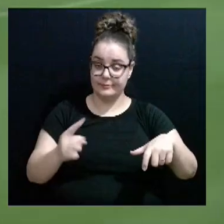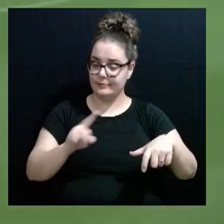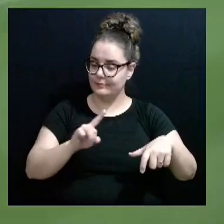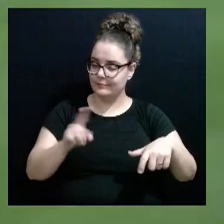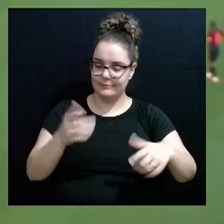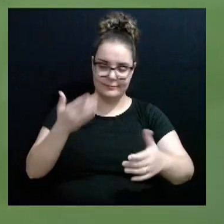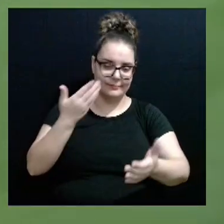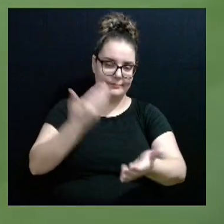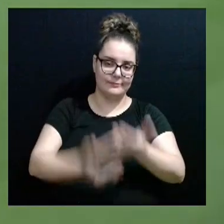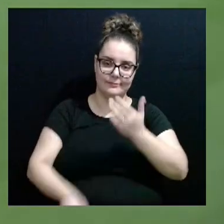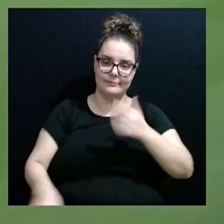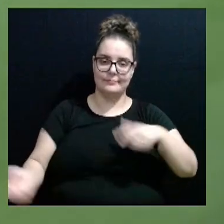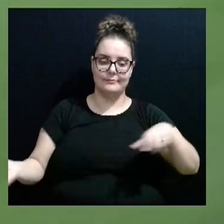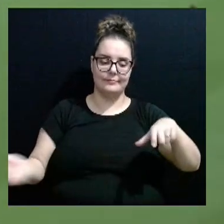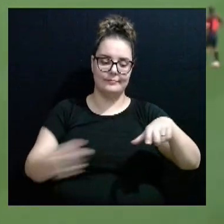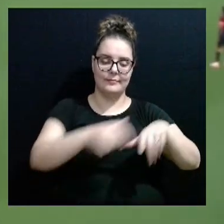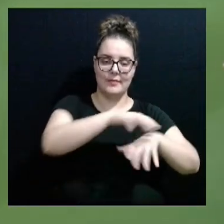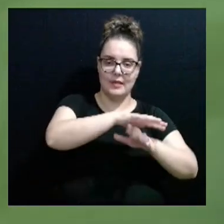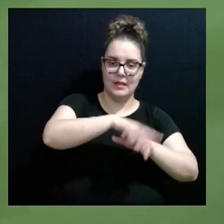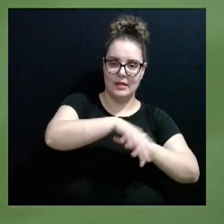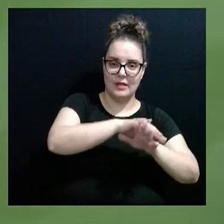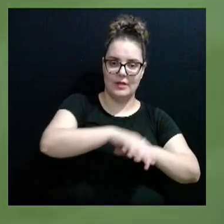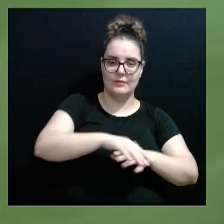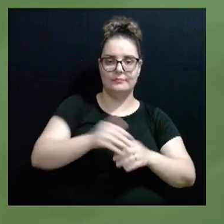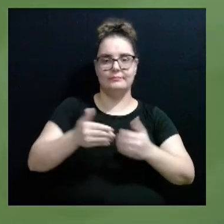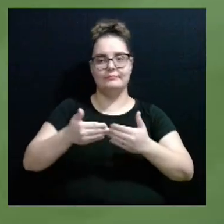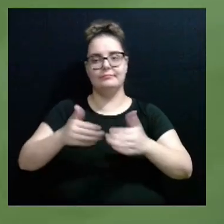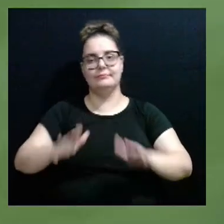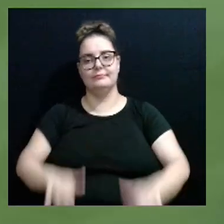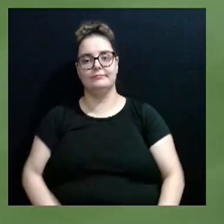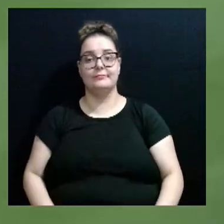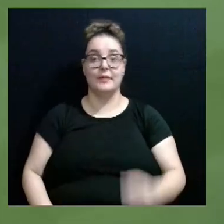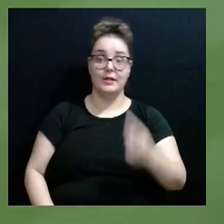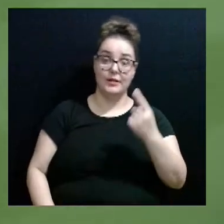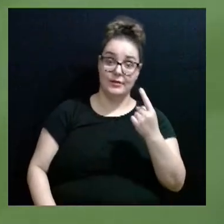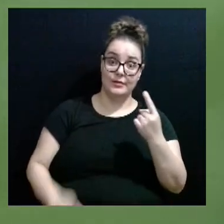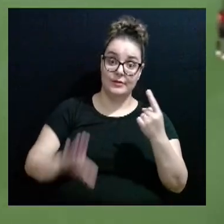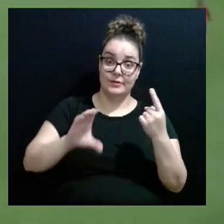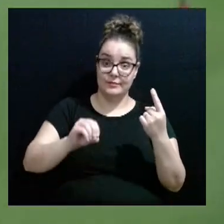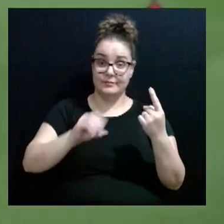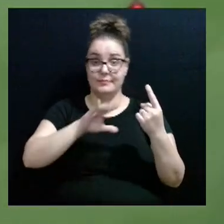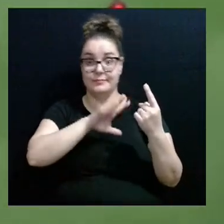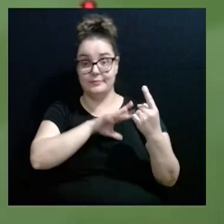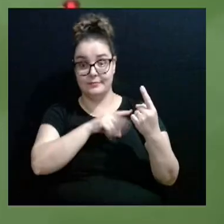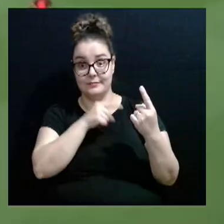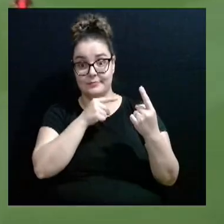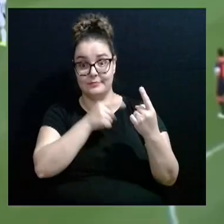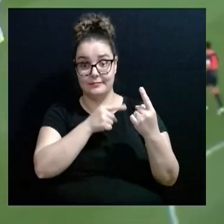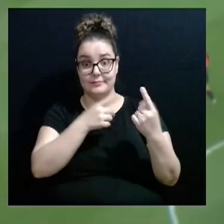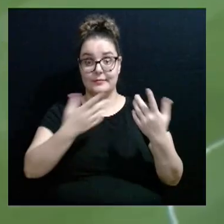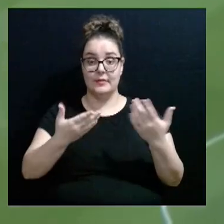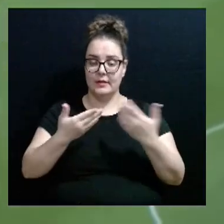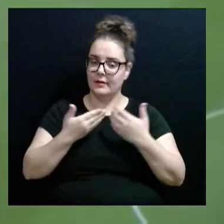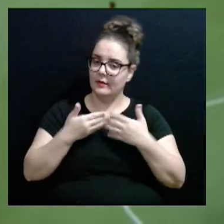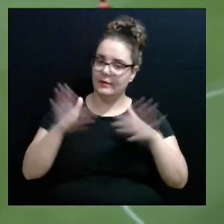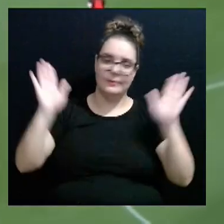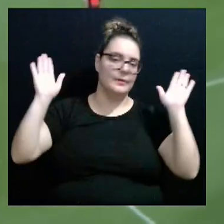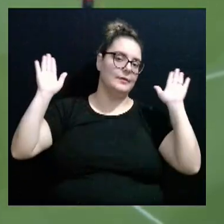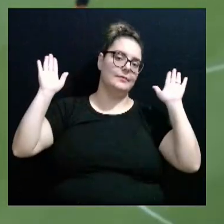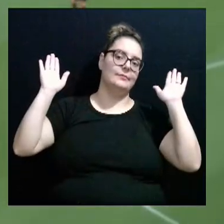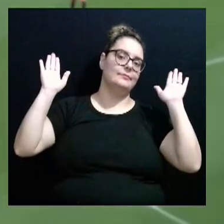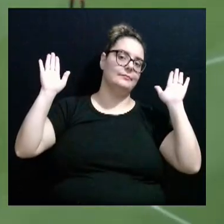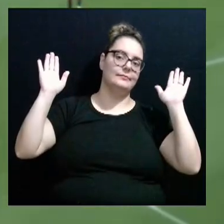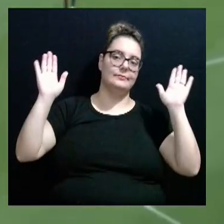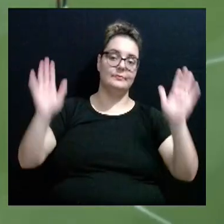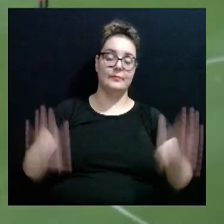das redes, placar aberto, 1-0 Corinthians e porteira aberta. Porque 9